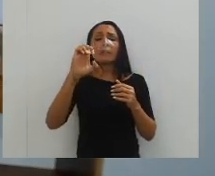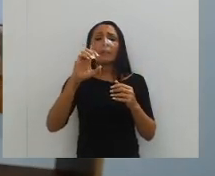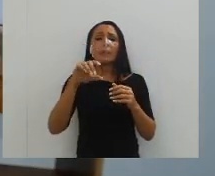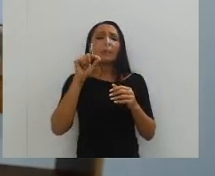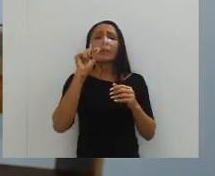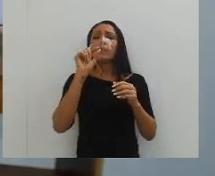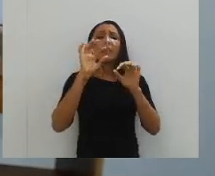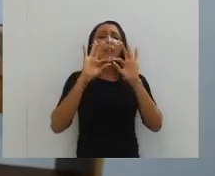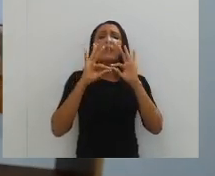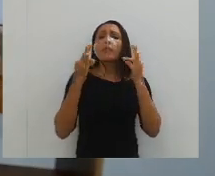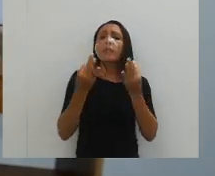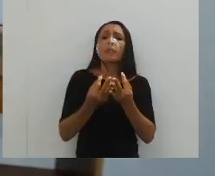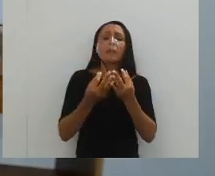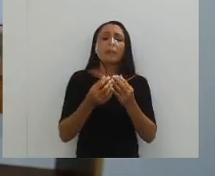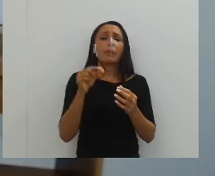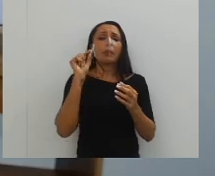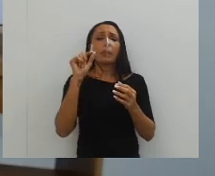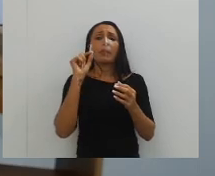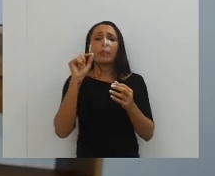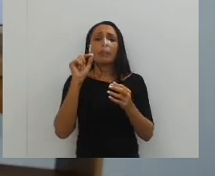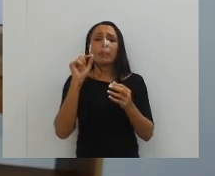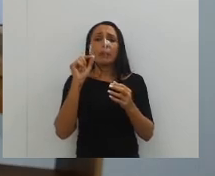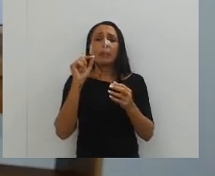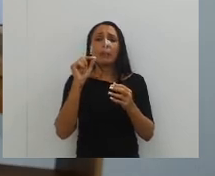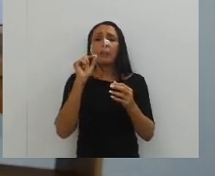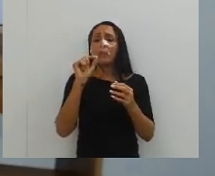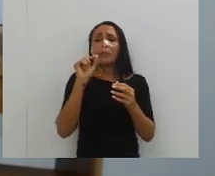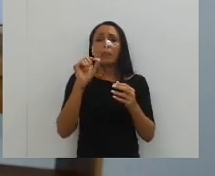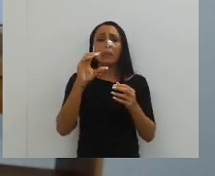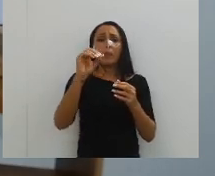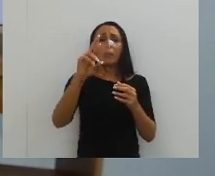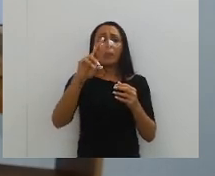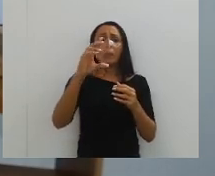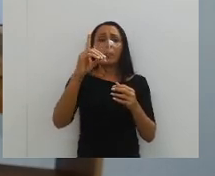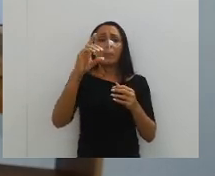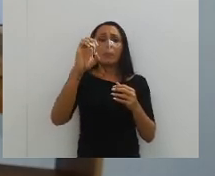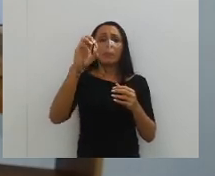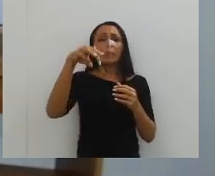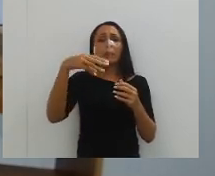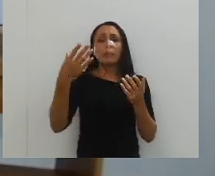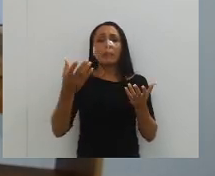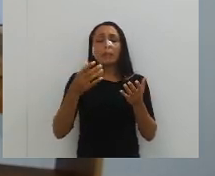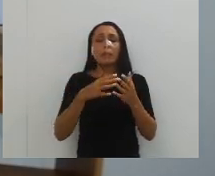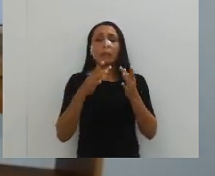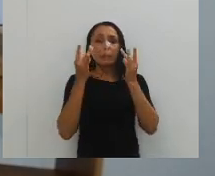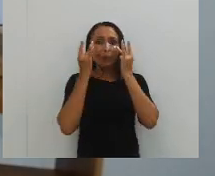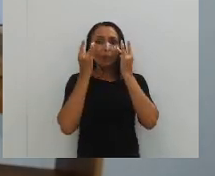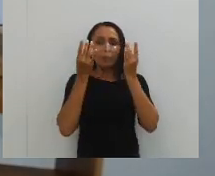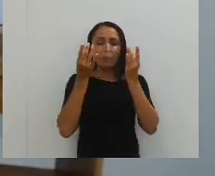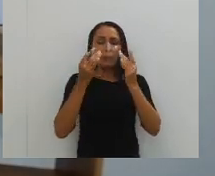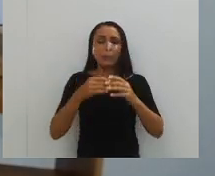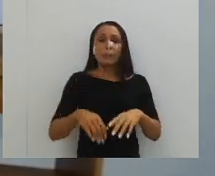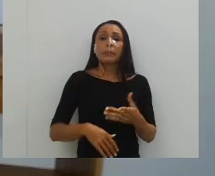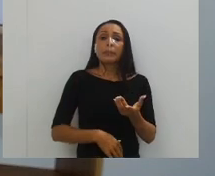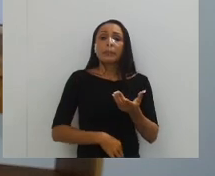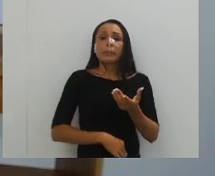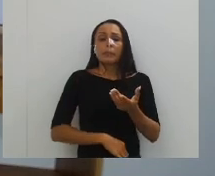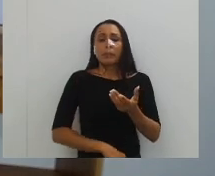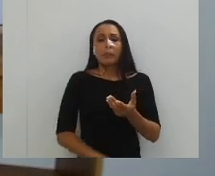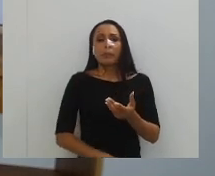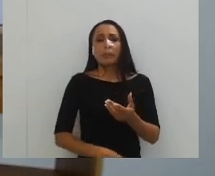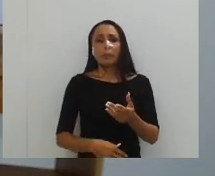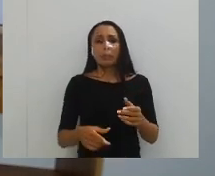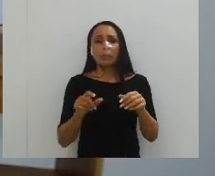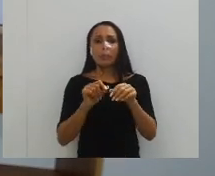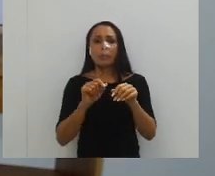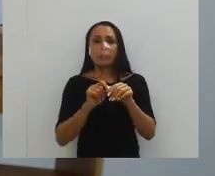família, o que é uma ordem. Andrei, como é que eu vou responder isso? É só tu olhar para cá. Presta atenção. Vamos fazer essa